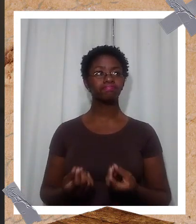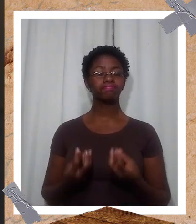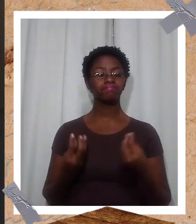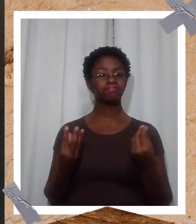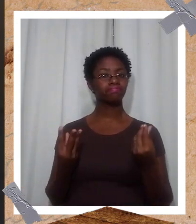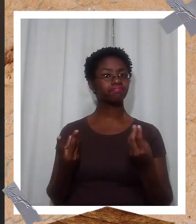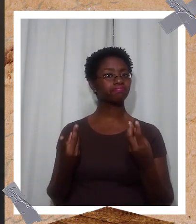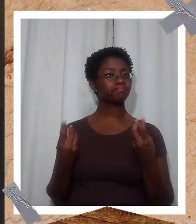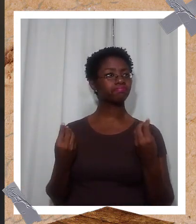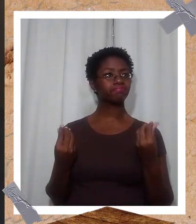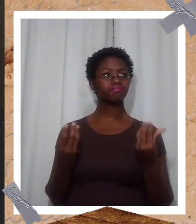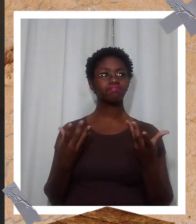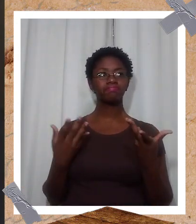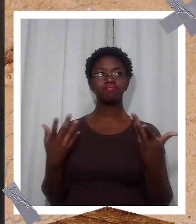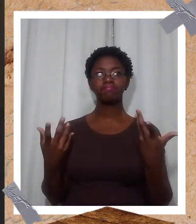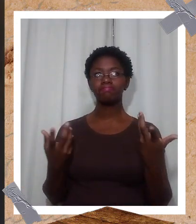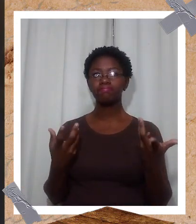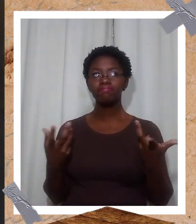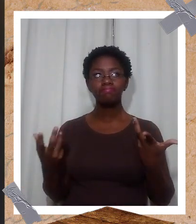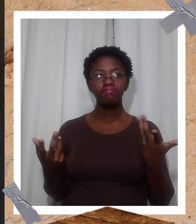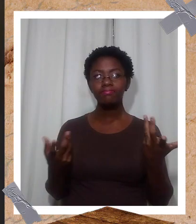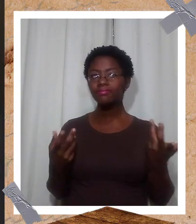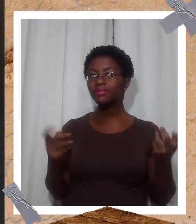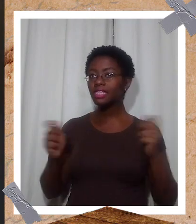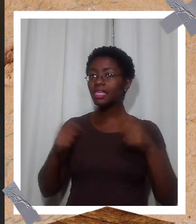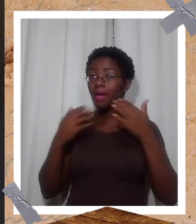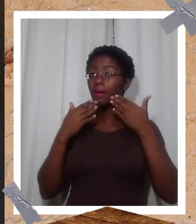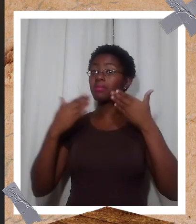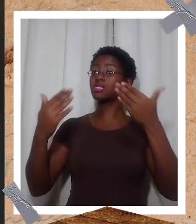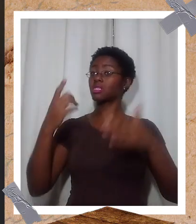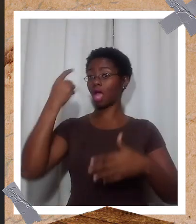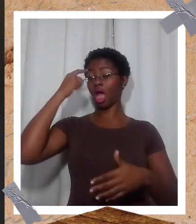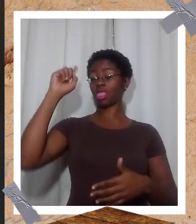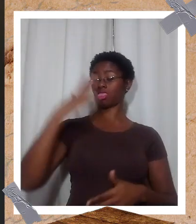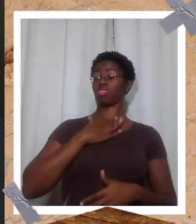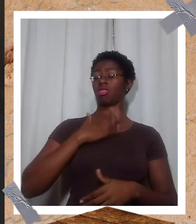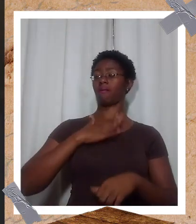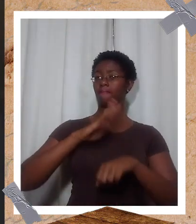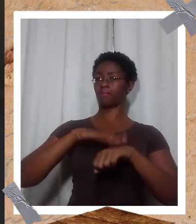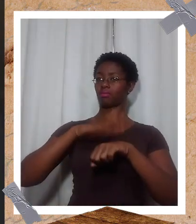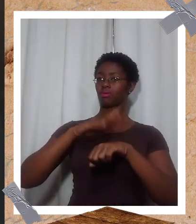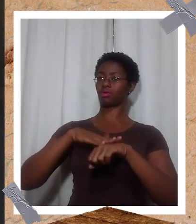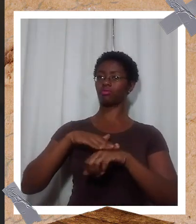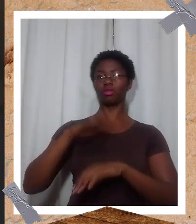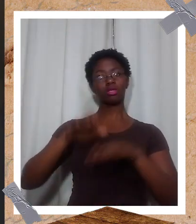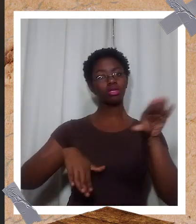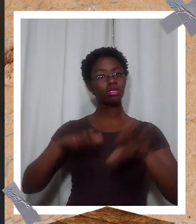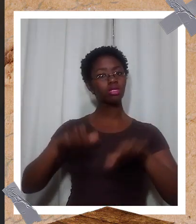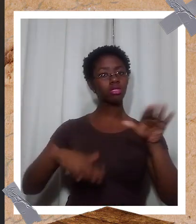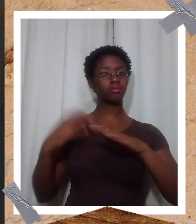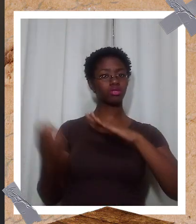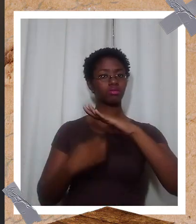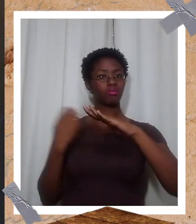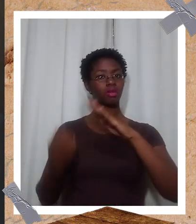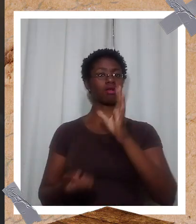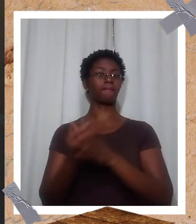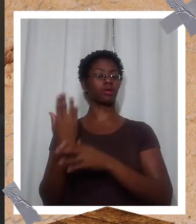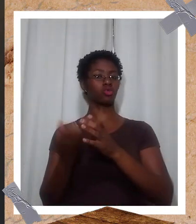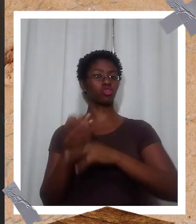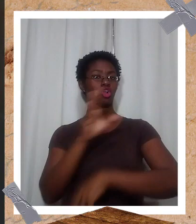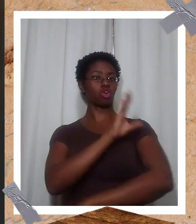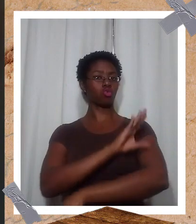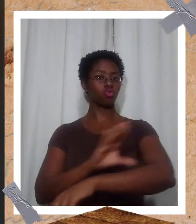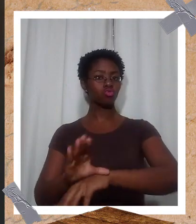eu posso, de certa forma, apresentar ideias. E talvez editoras e produtoras,